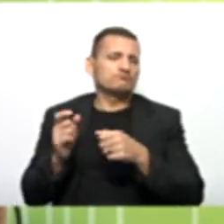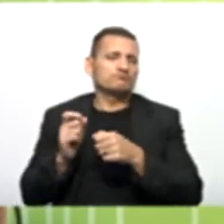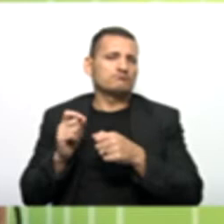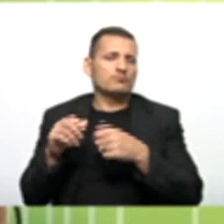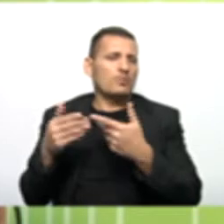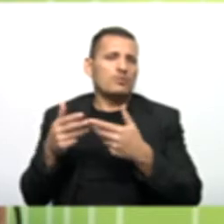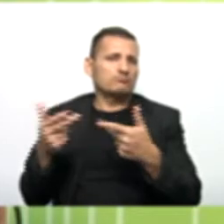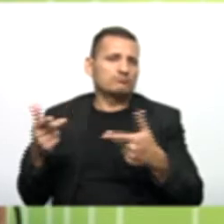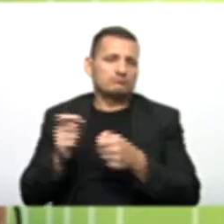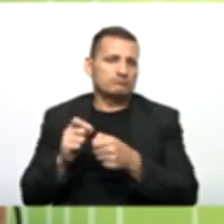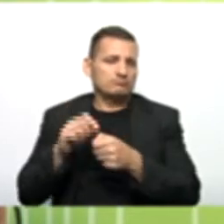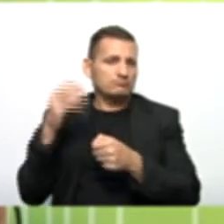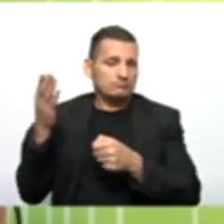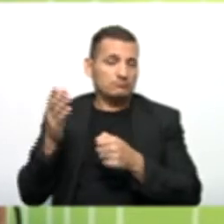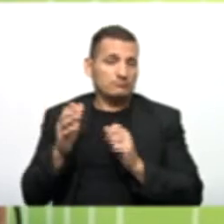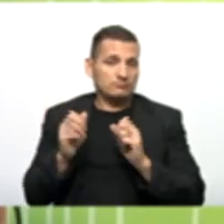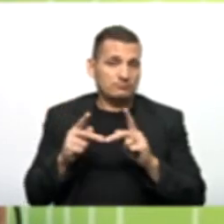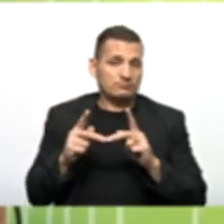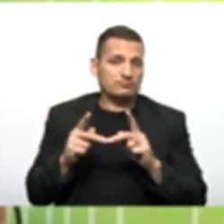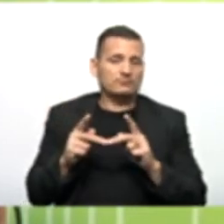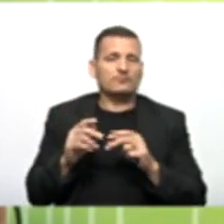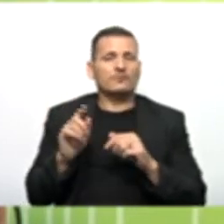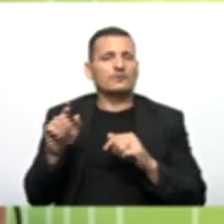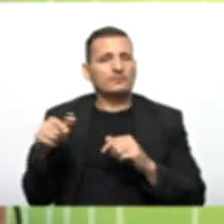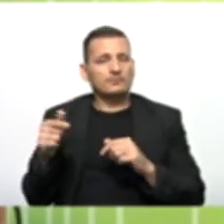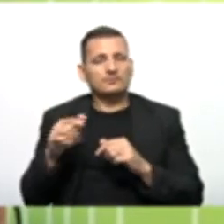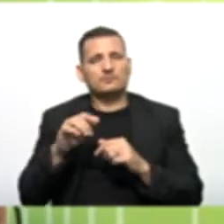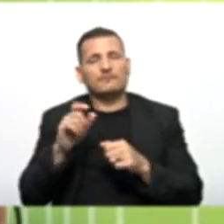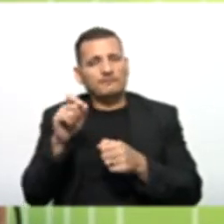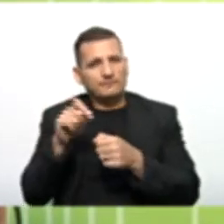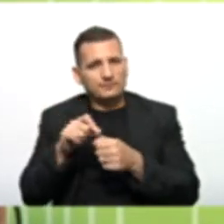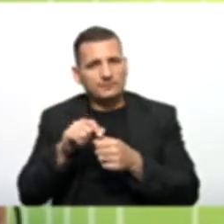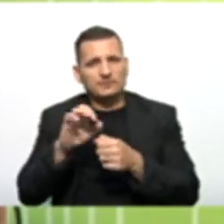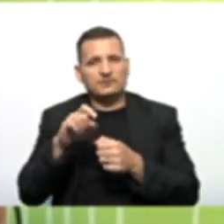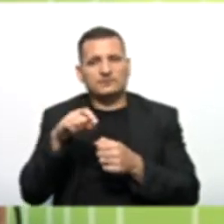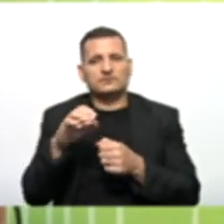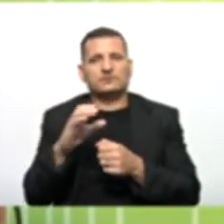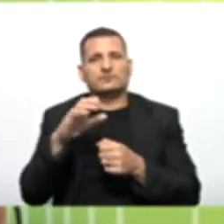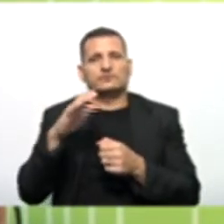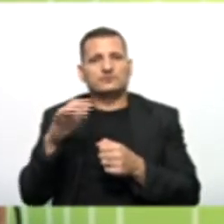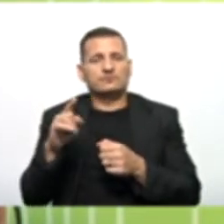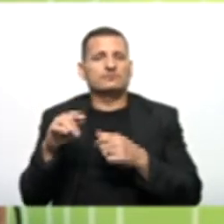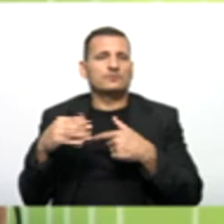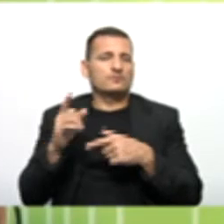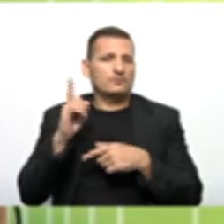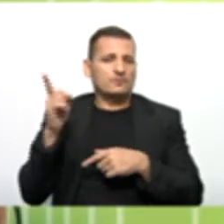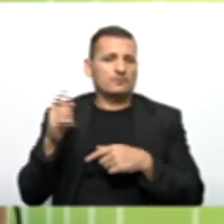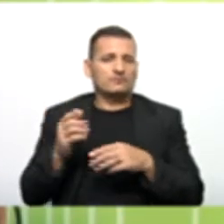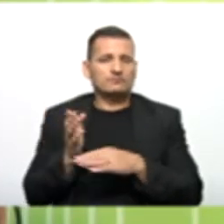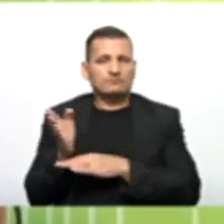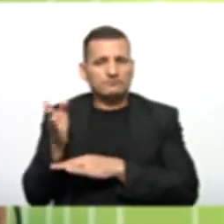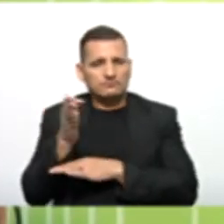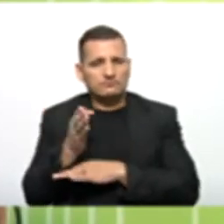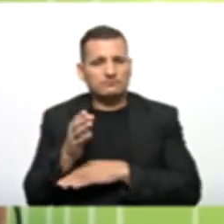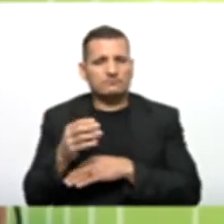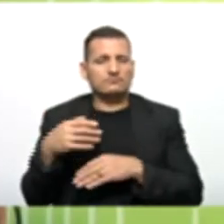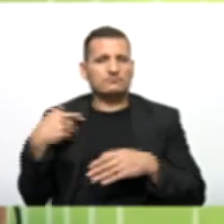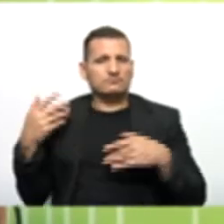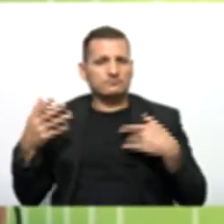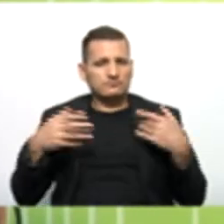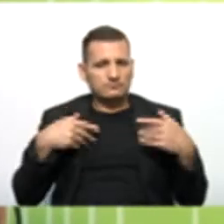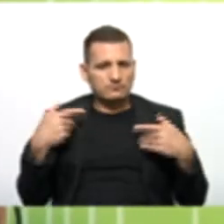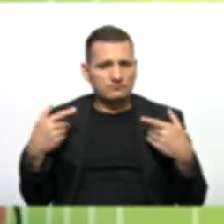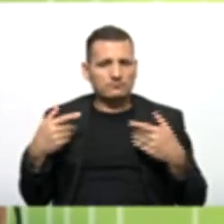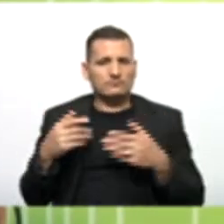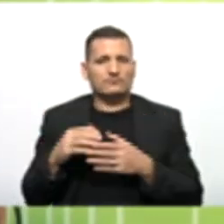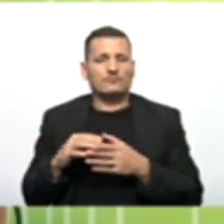Ok, depois que a gente faz o planejamento, vamos para a execução. Então lá a gente vai fazer as nossas visitas, vai fazer os nossos passeios.